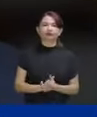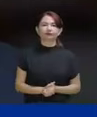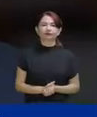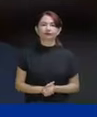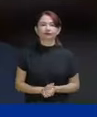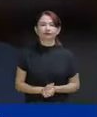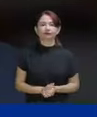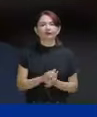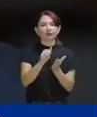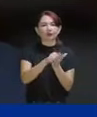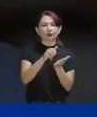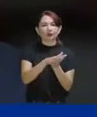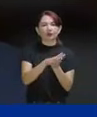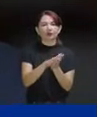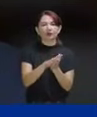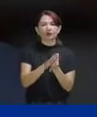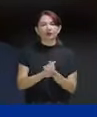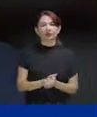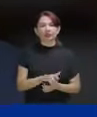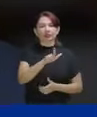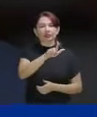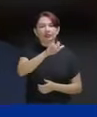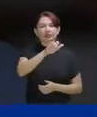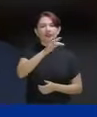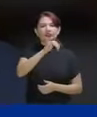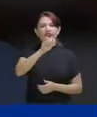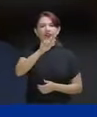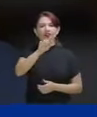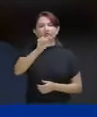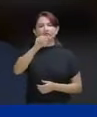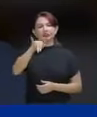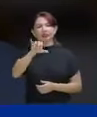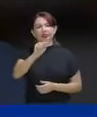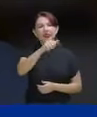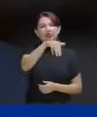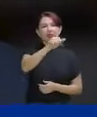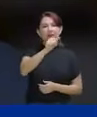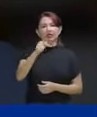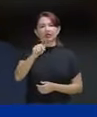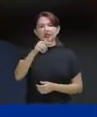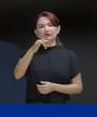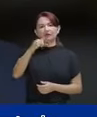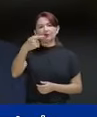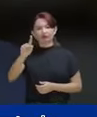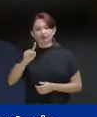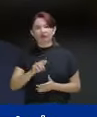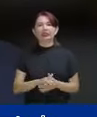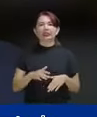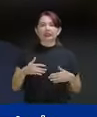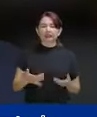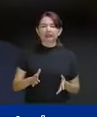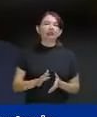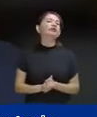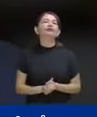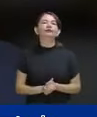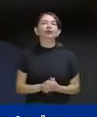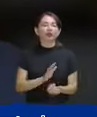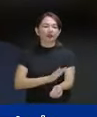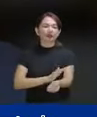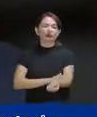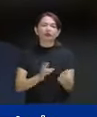questionamento acerca de multa aplicada por litigância de má-fé, desincumbindo-se de apontar a existência de vício de